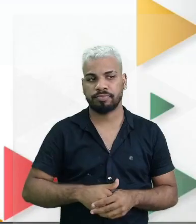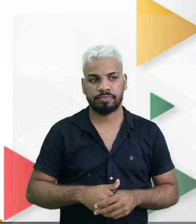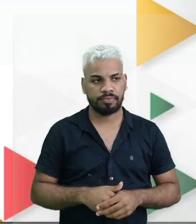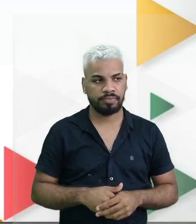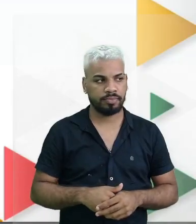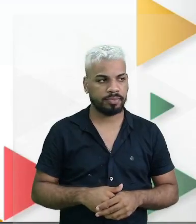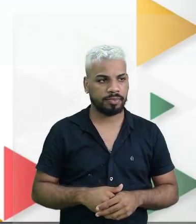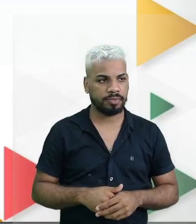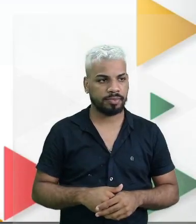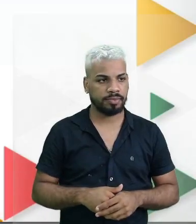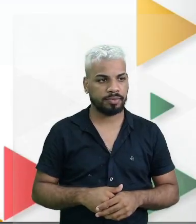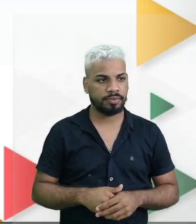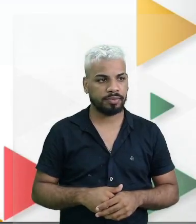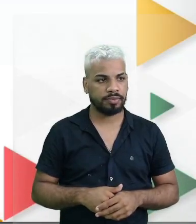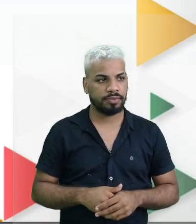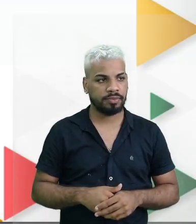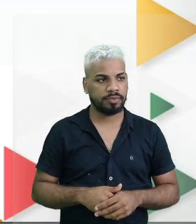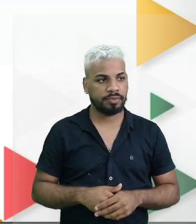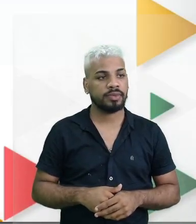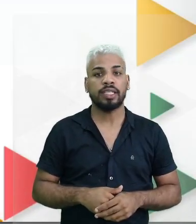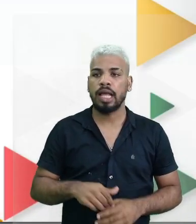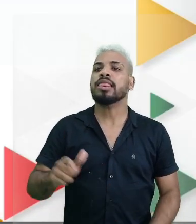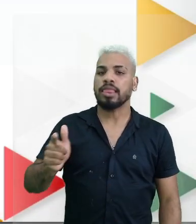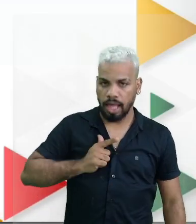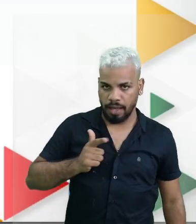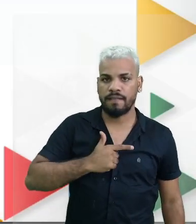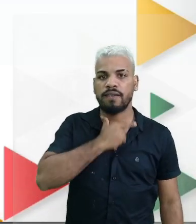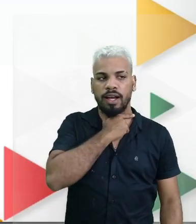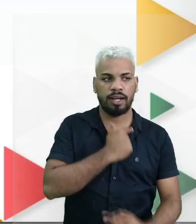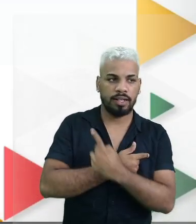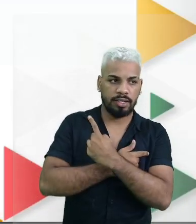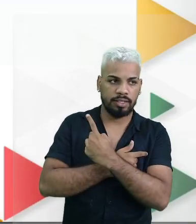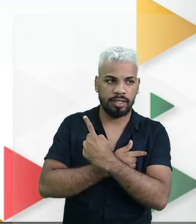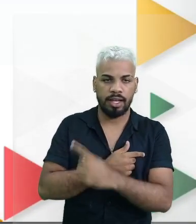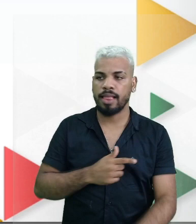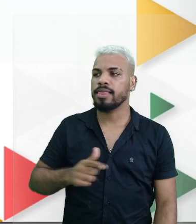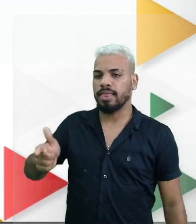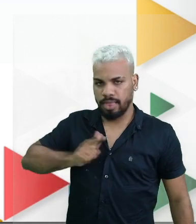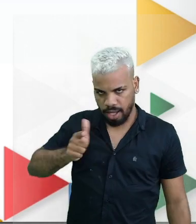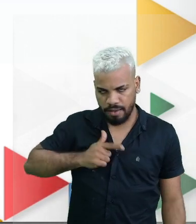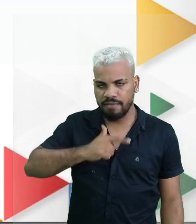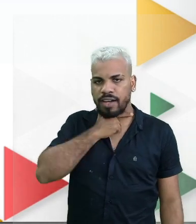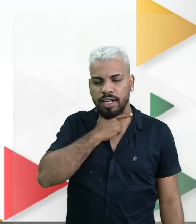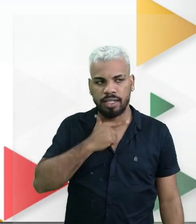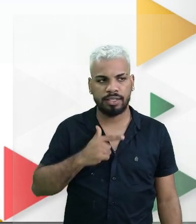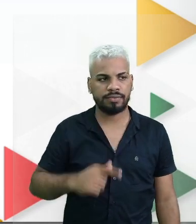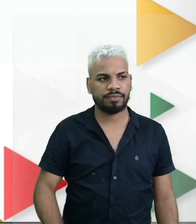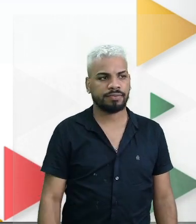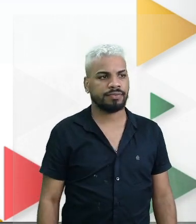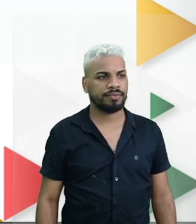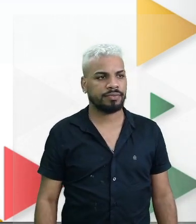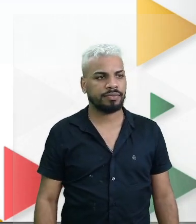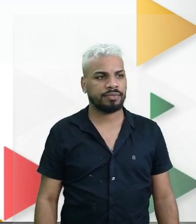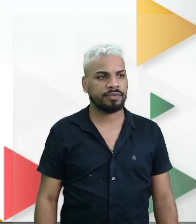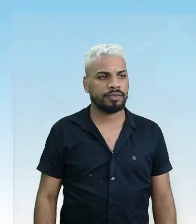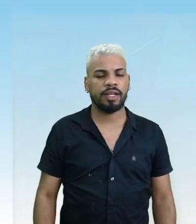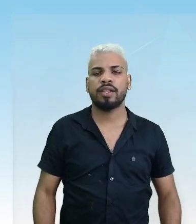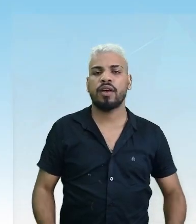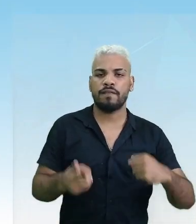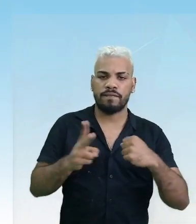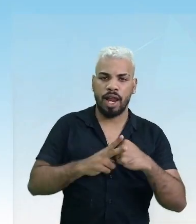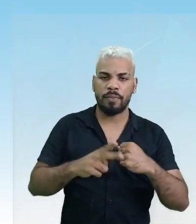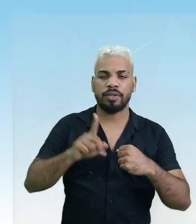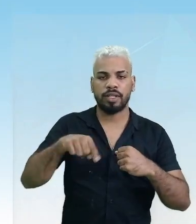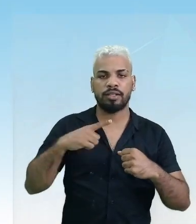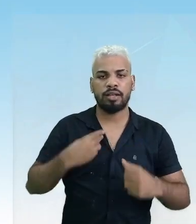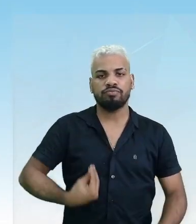na tela, há vagas. Há vagas. Nós sabemos que o verbo haver, no sentido de existir, na